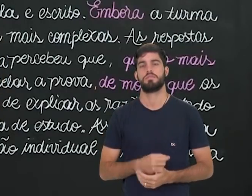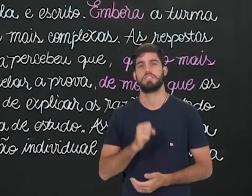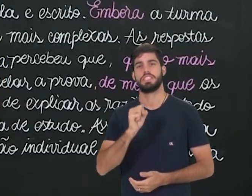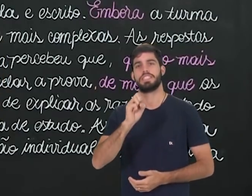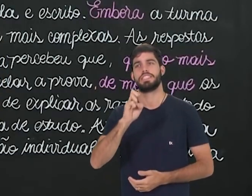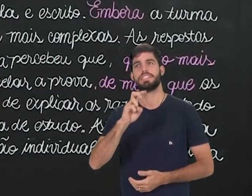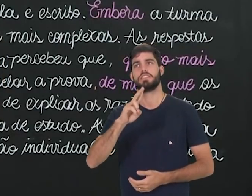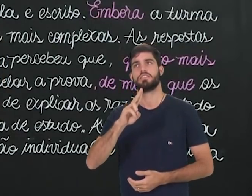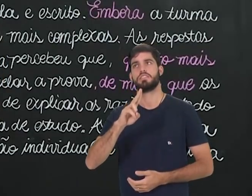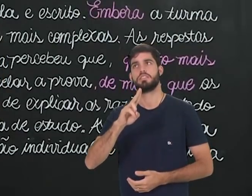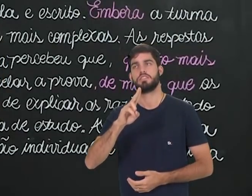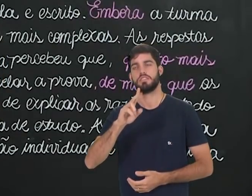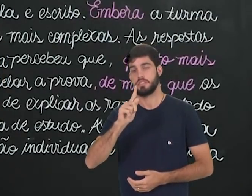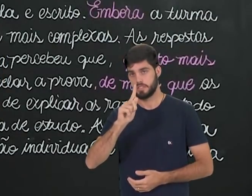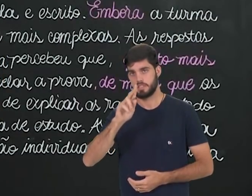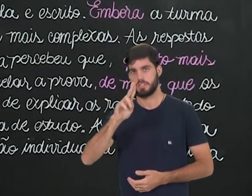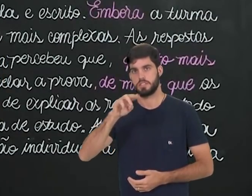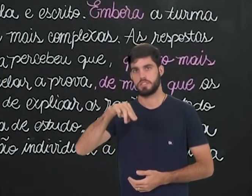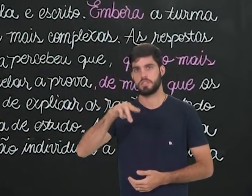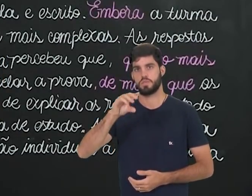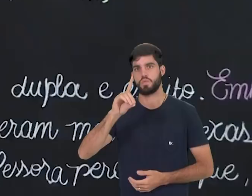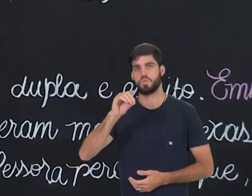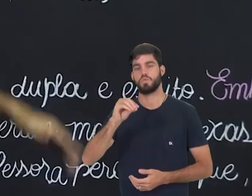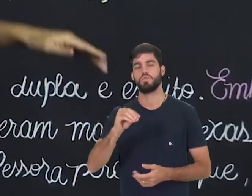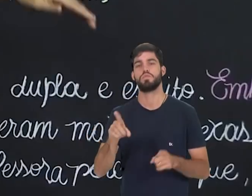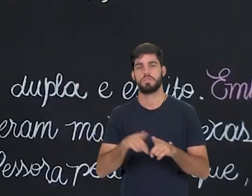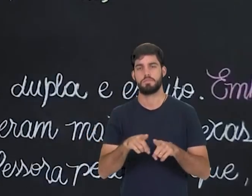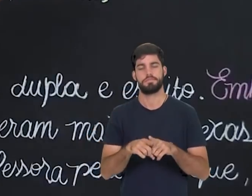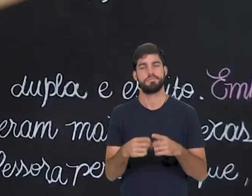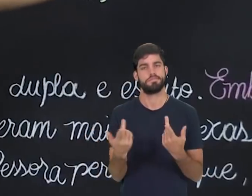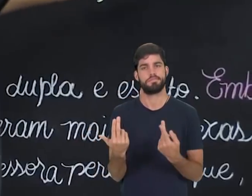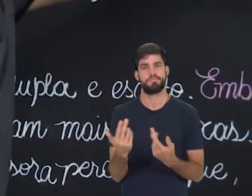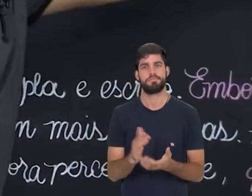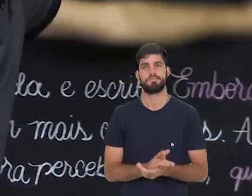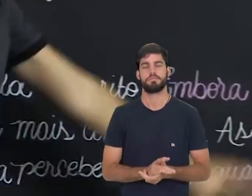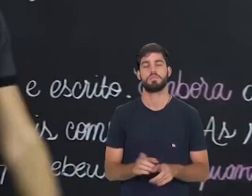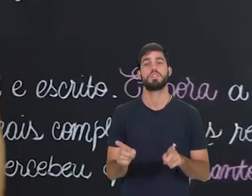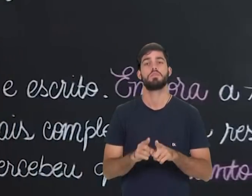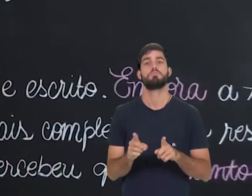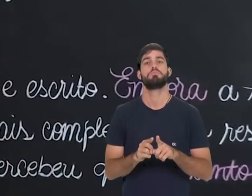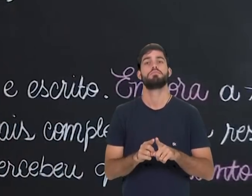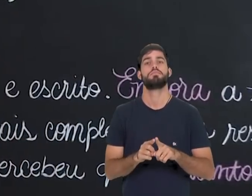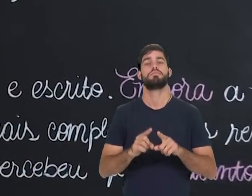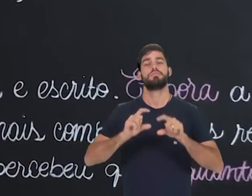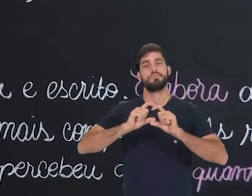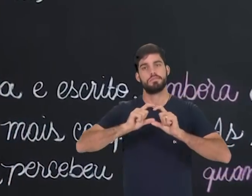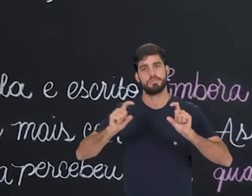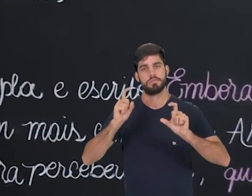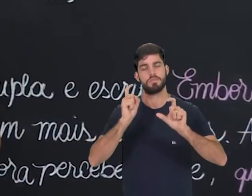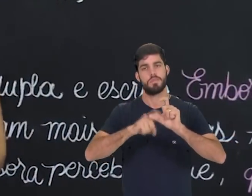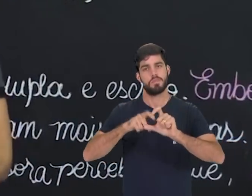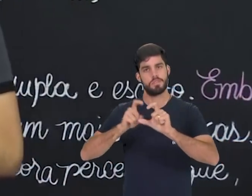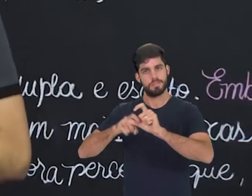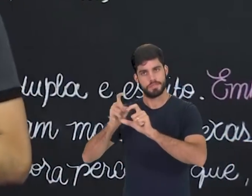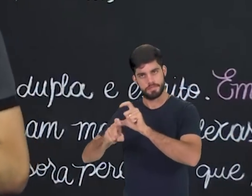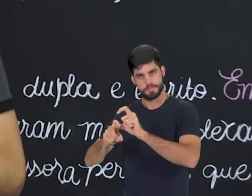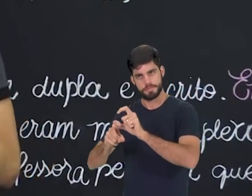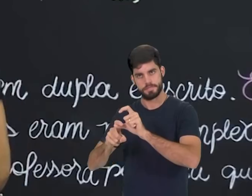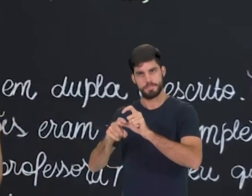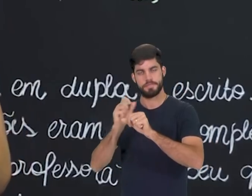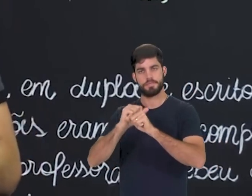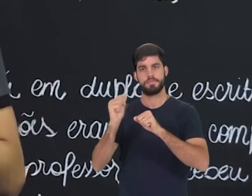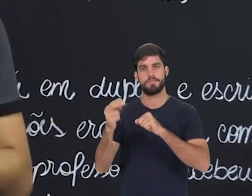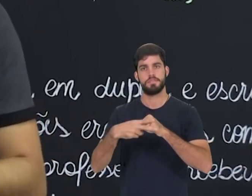segundo, dão essa ideia de conformidade. Existem também as orações adverbiais consecutivas, que estabelecem uma ideia